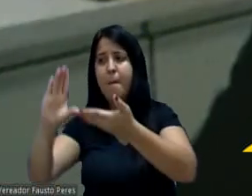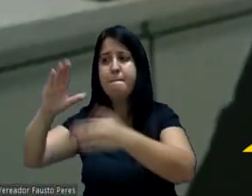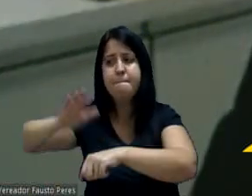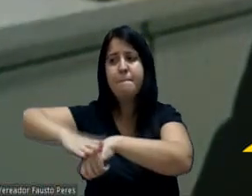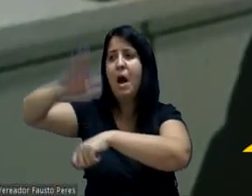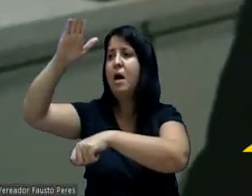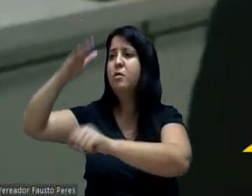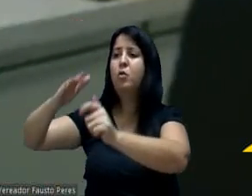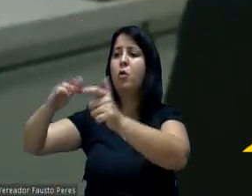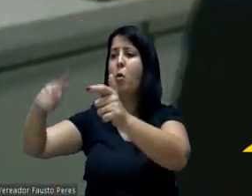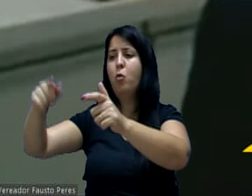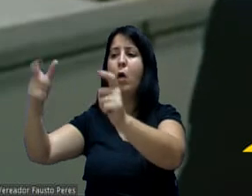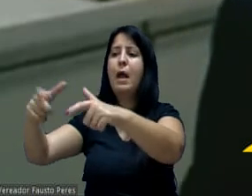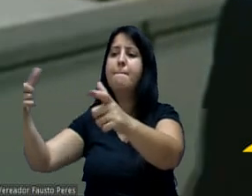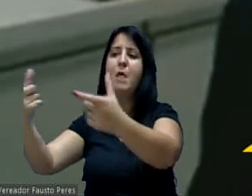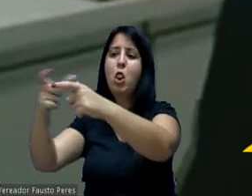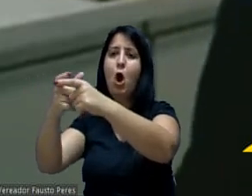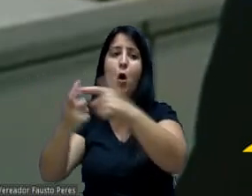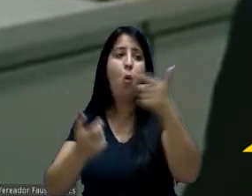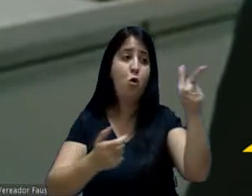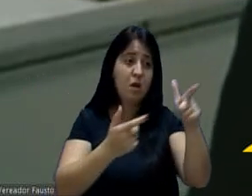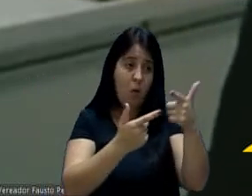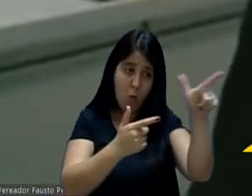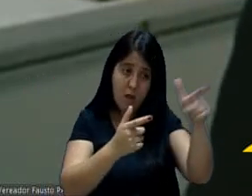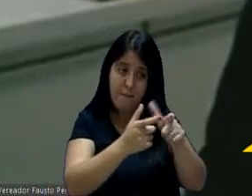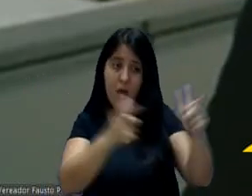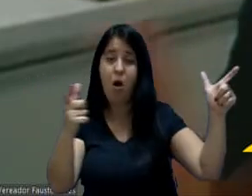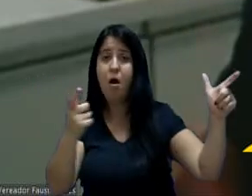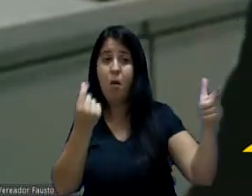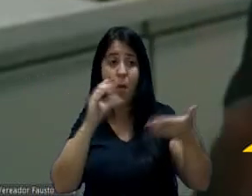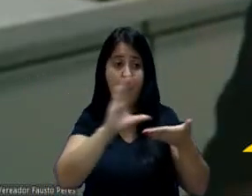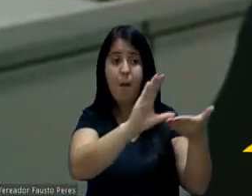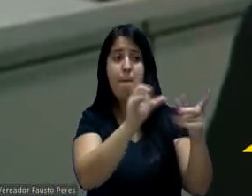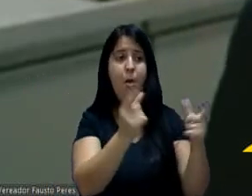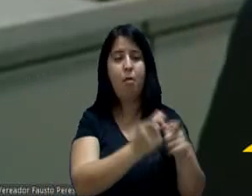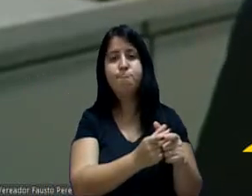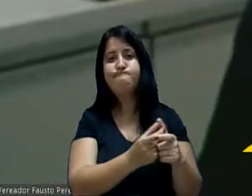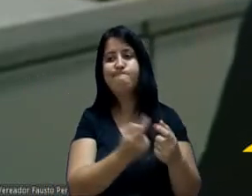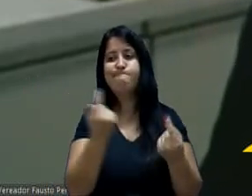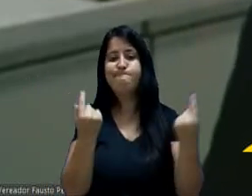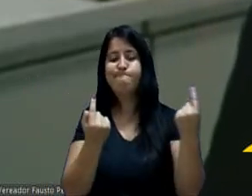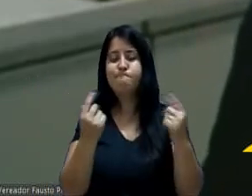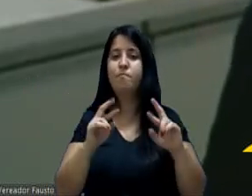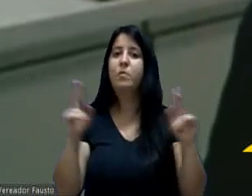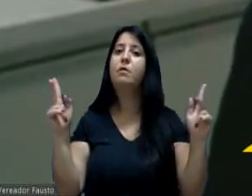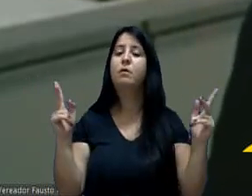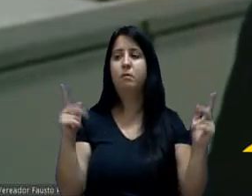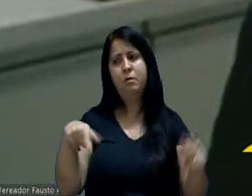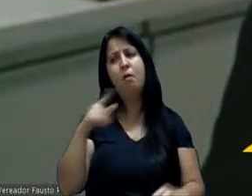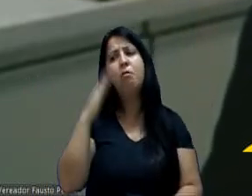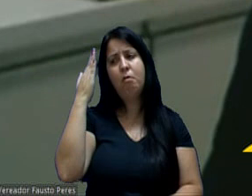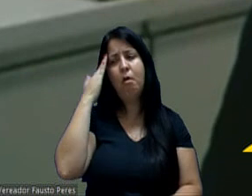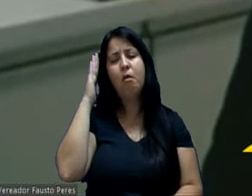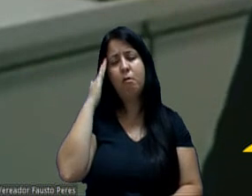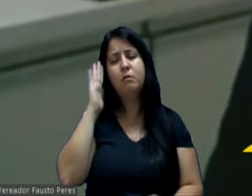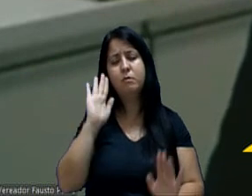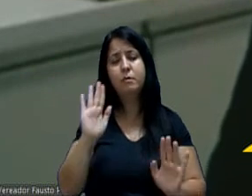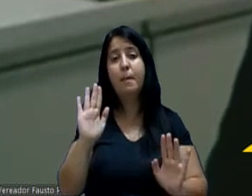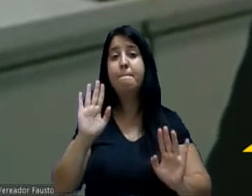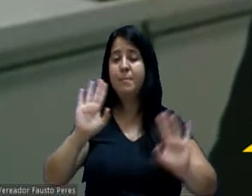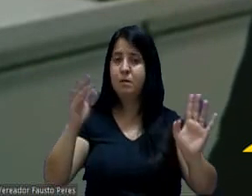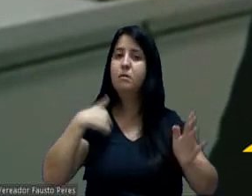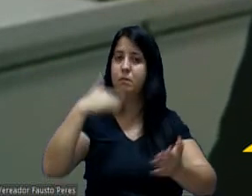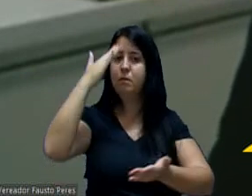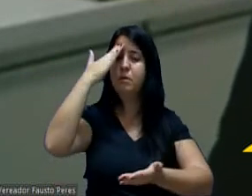menos pessoas e a que cuida de mais pessoas acaba recebendo menos recurso. Os vereadores entendem o que eu estou falando aí, mas eu